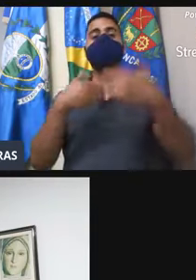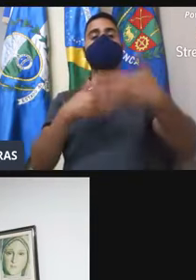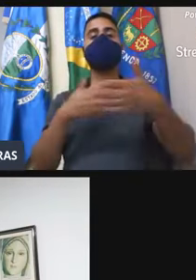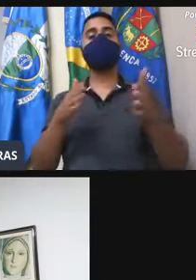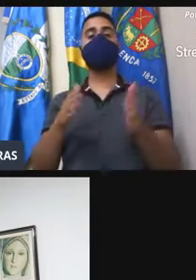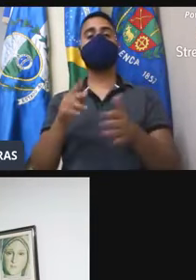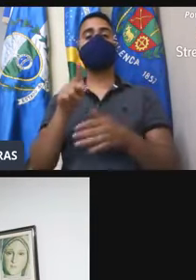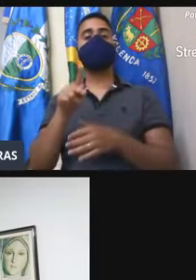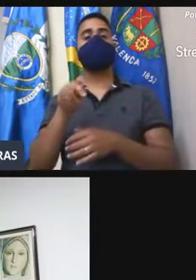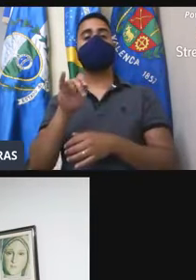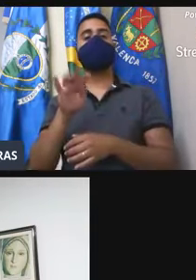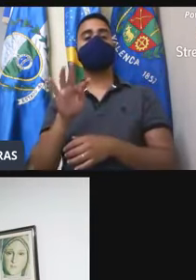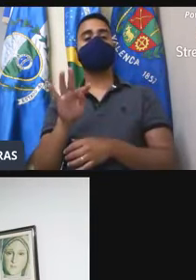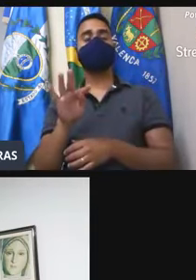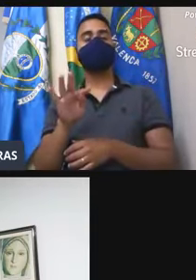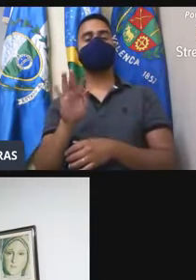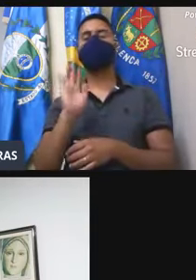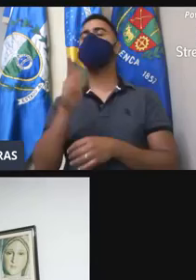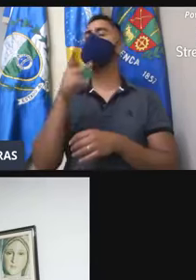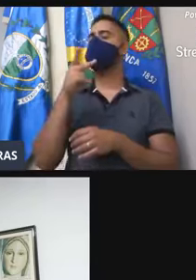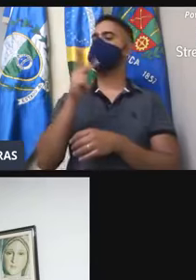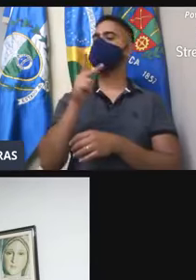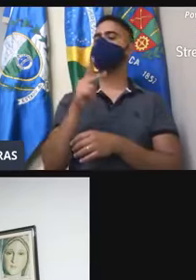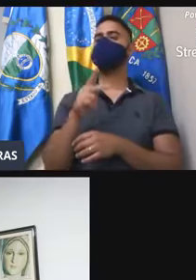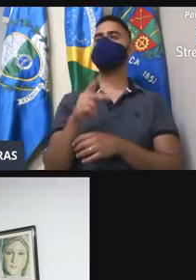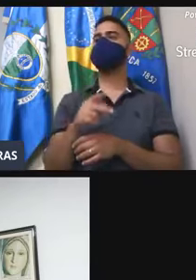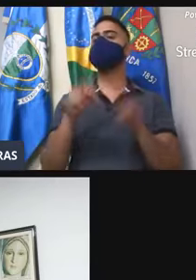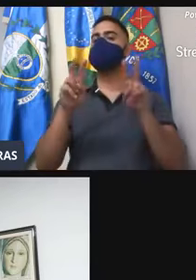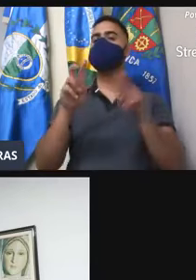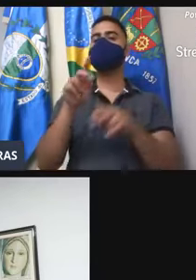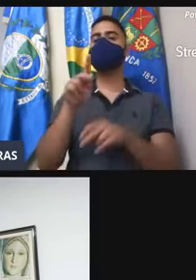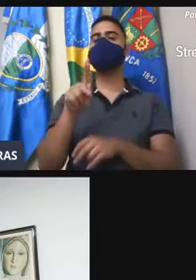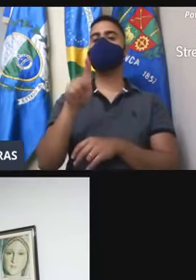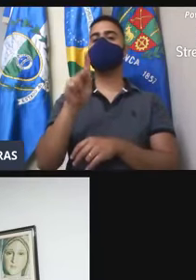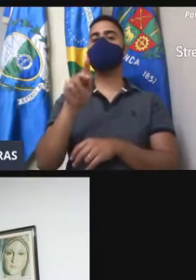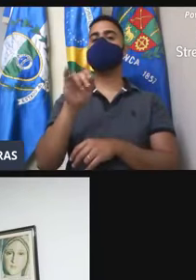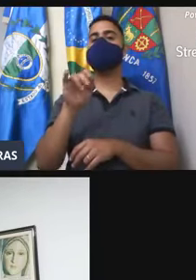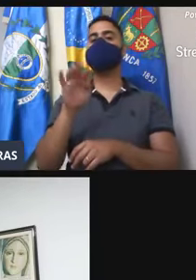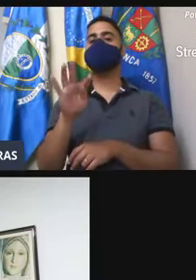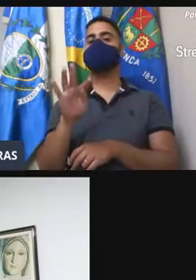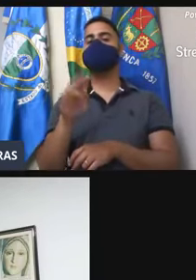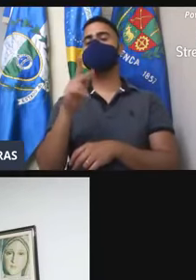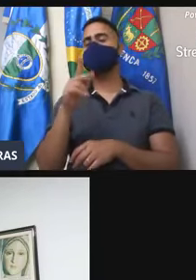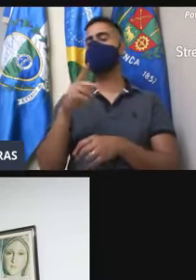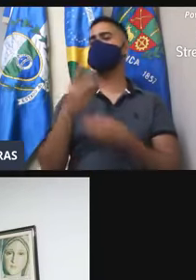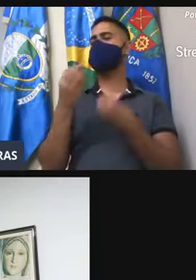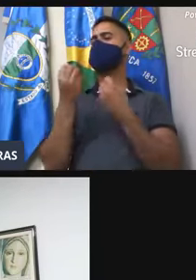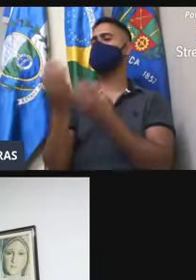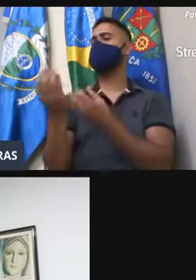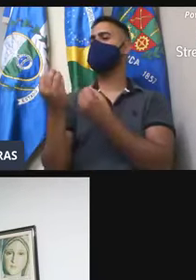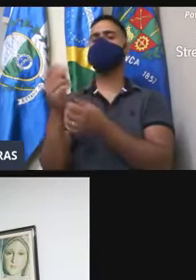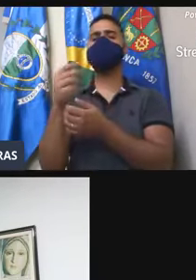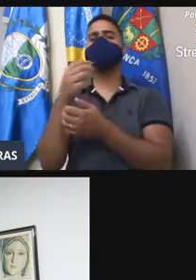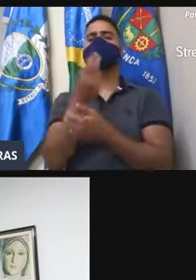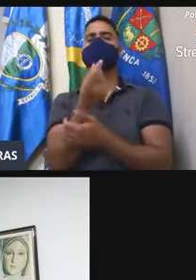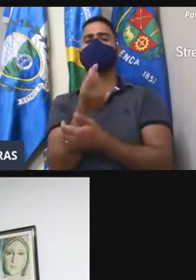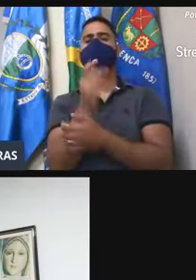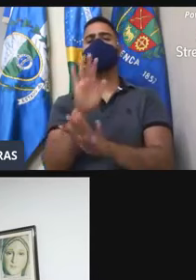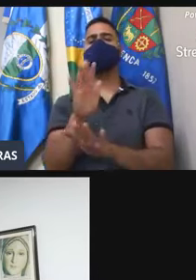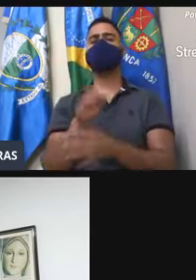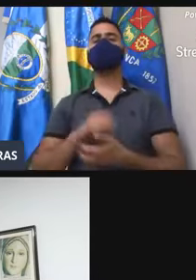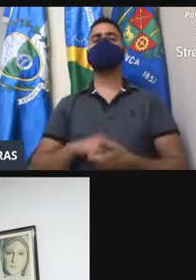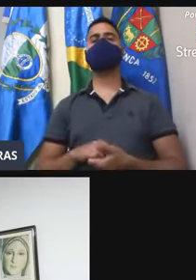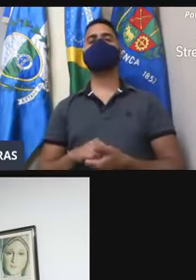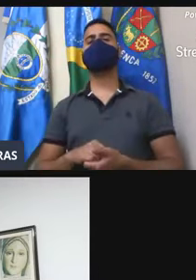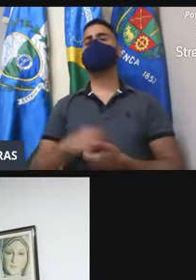eu queria te perguntar, você falou da questão dos kits, mas o cidadão, a gente fala que transfere dinheiro, transfere dinheiro, transfere dinheiro, mas